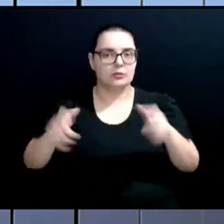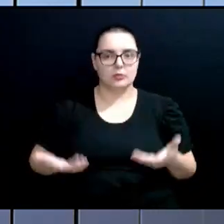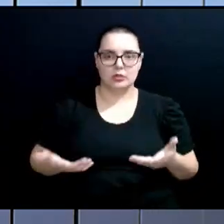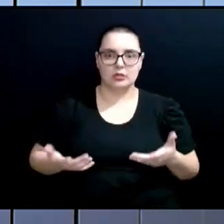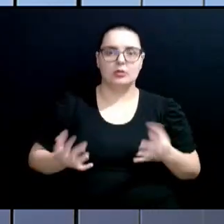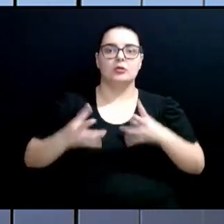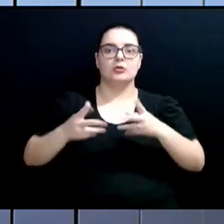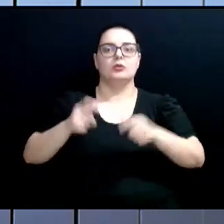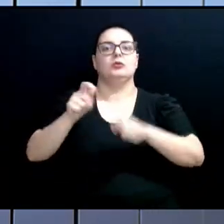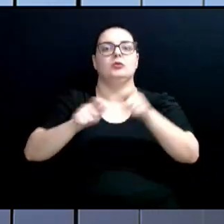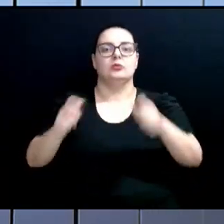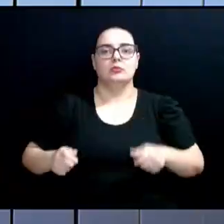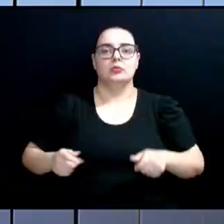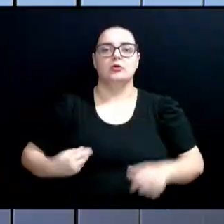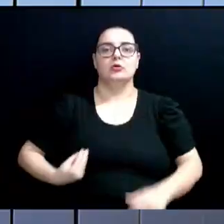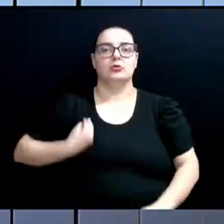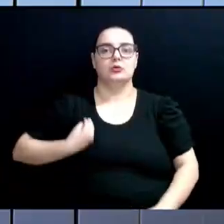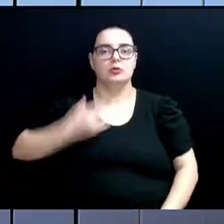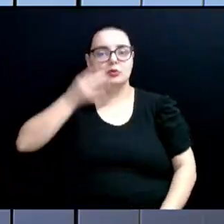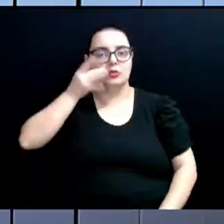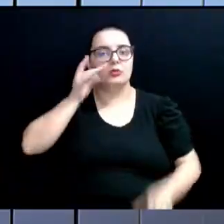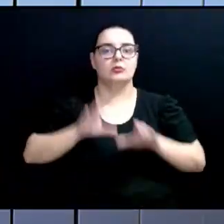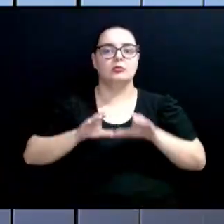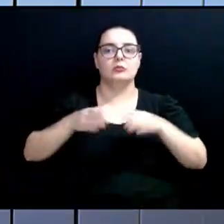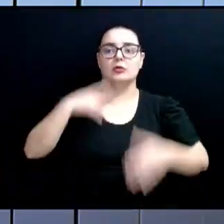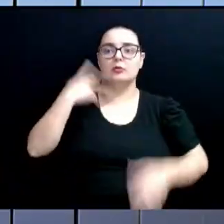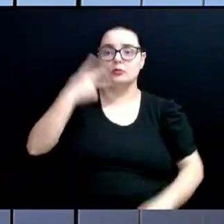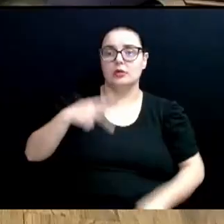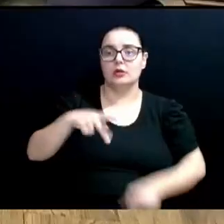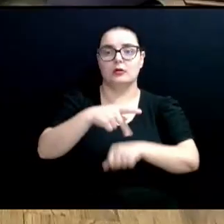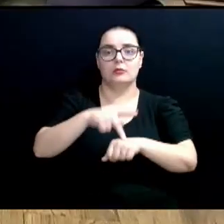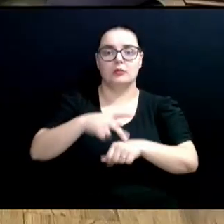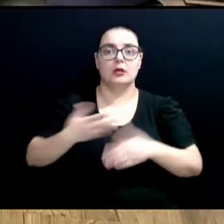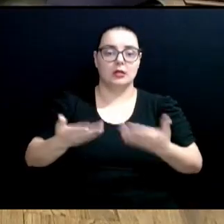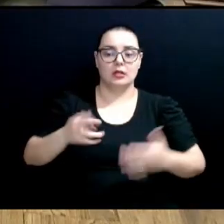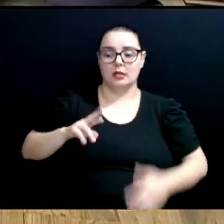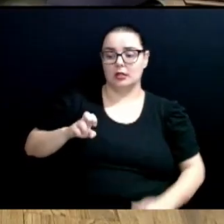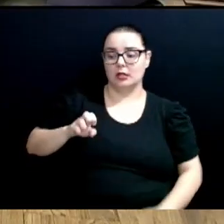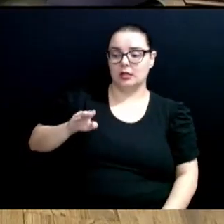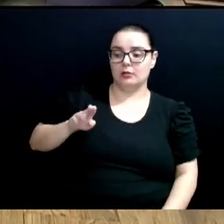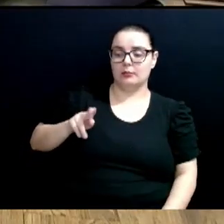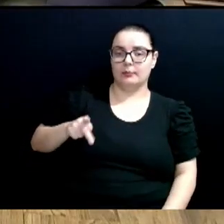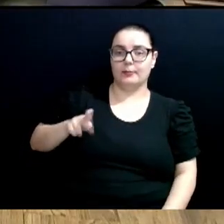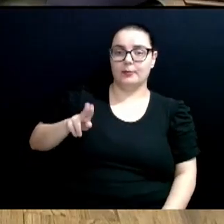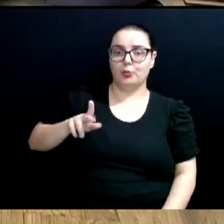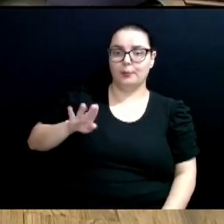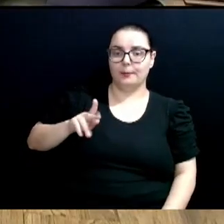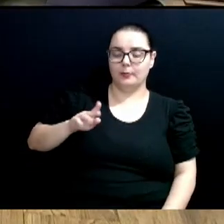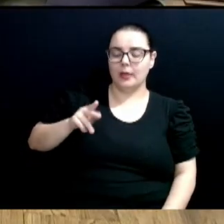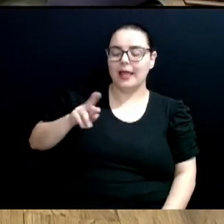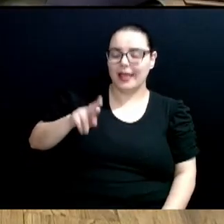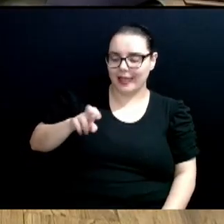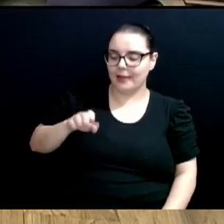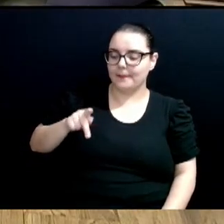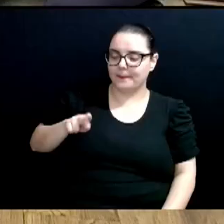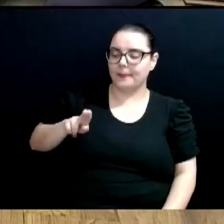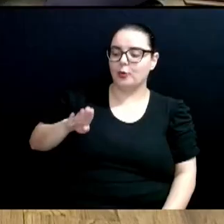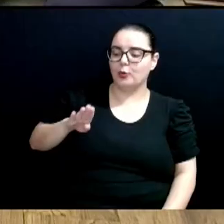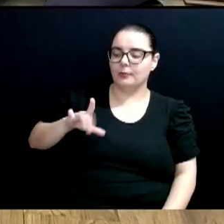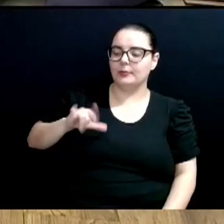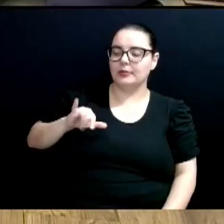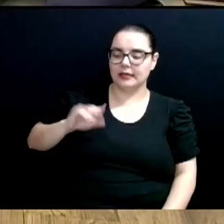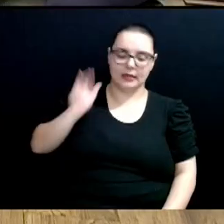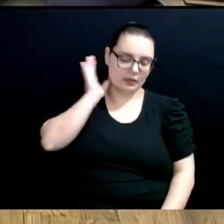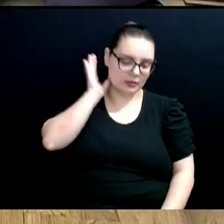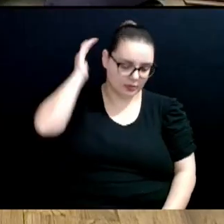habitam aquela comunidade política, aquele país, aquela república, né? E a ideia do democrático, ela enfatiza,